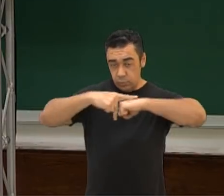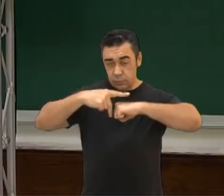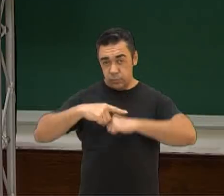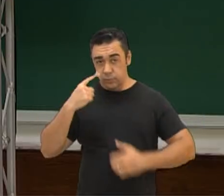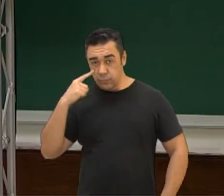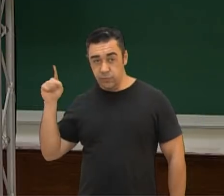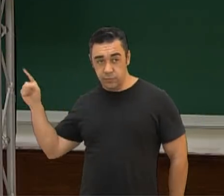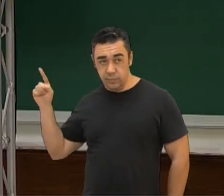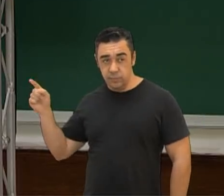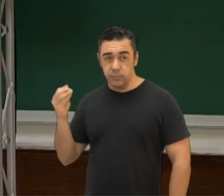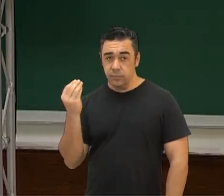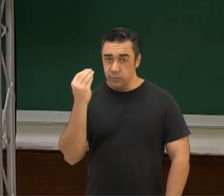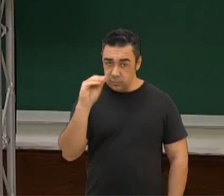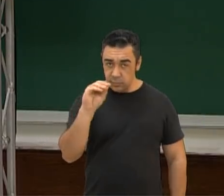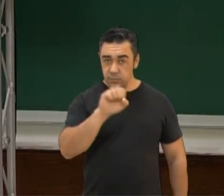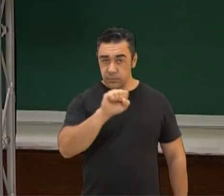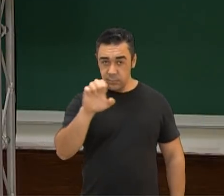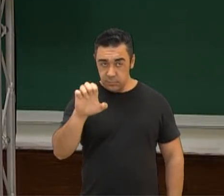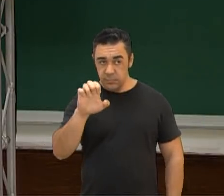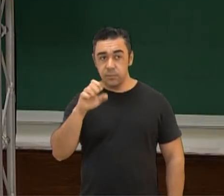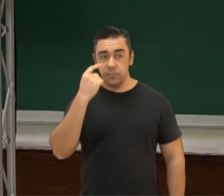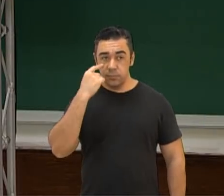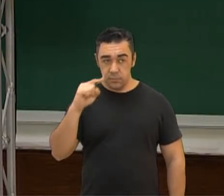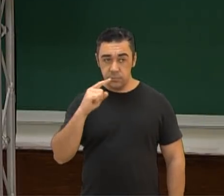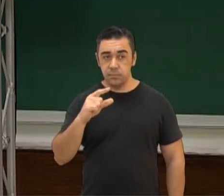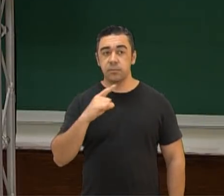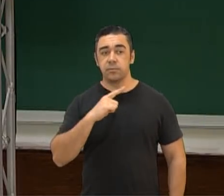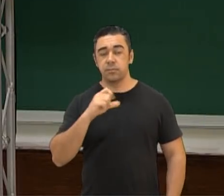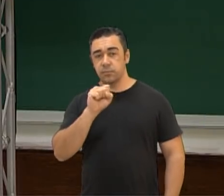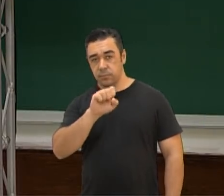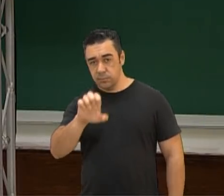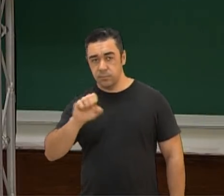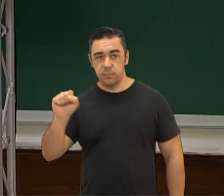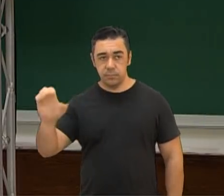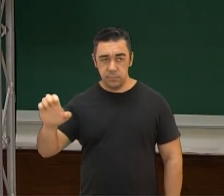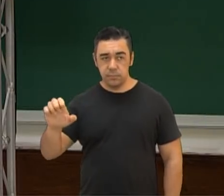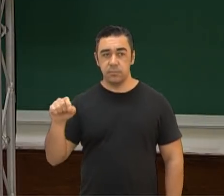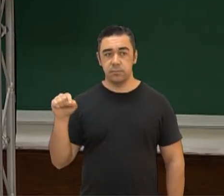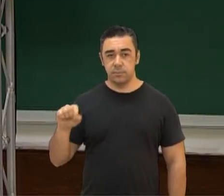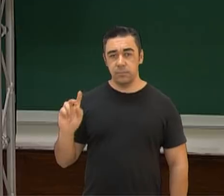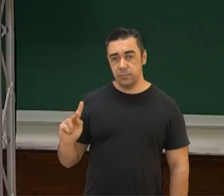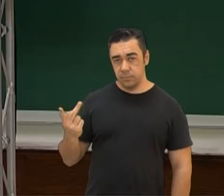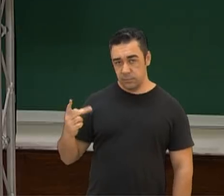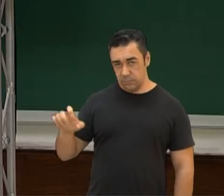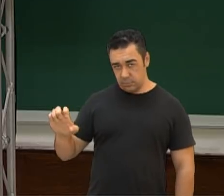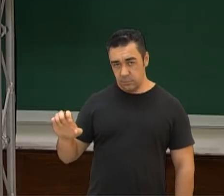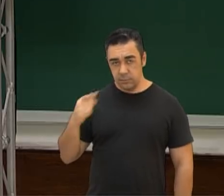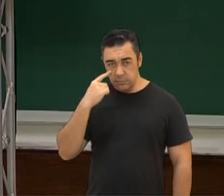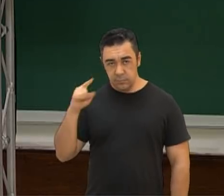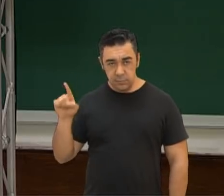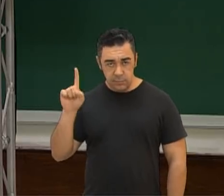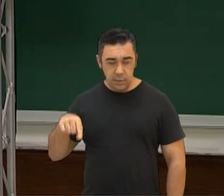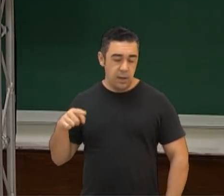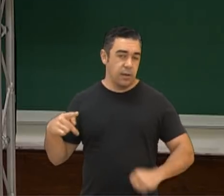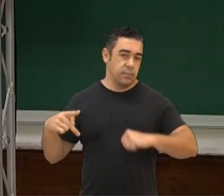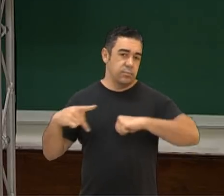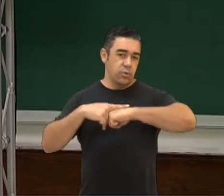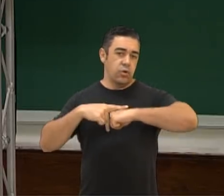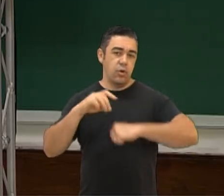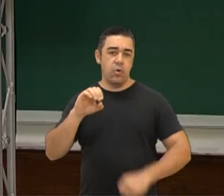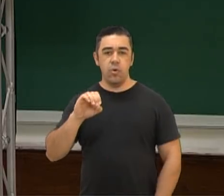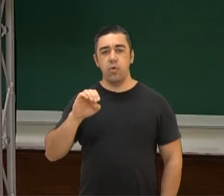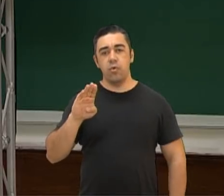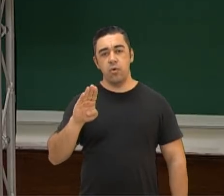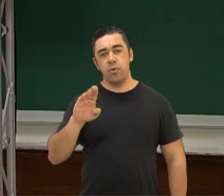quem sublinhou ali o pronome se apareceu 3 vezes, né? E o pronome lhe apareceu uma vez, né? São os pronomes oblíquos,